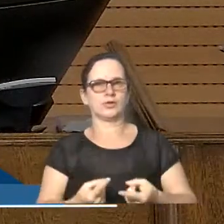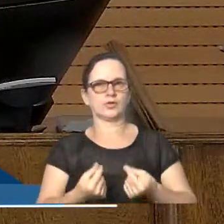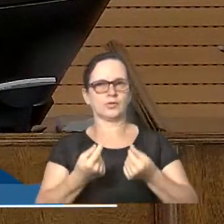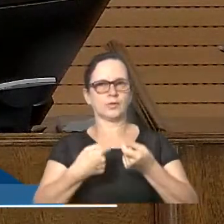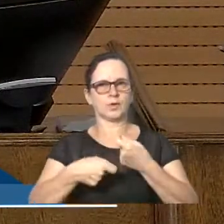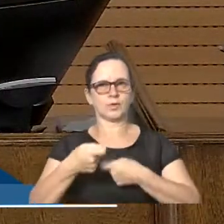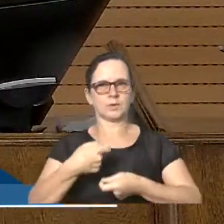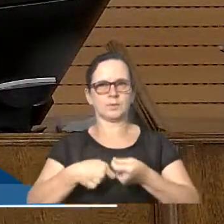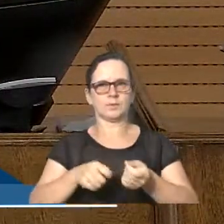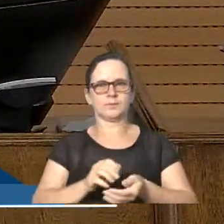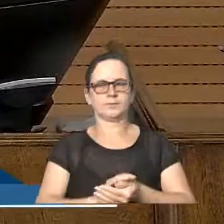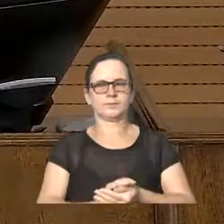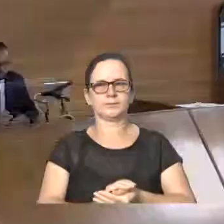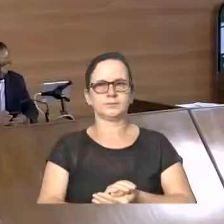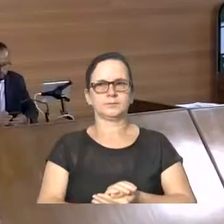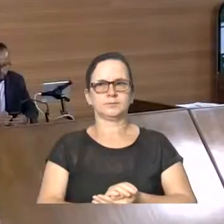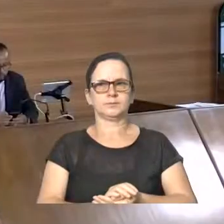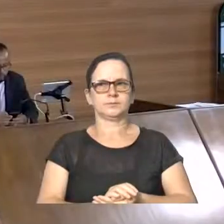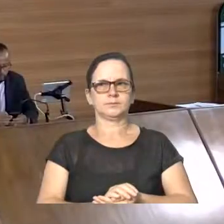Finanças e Orçamento.